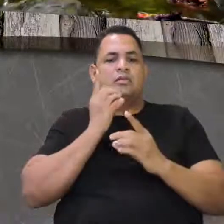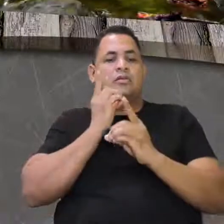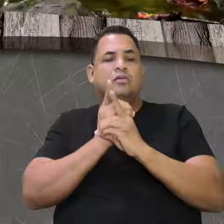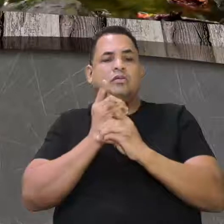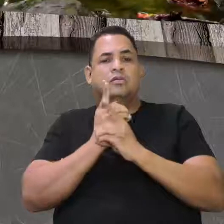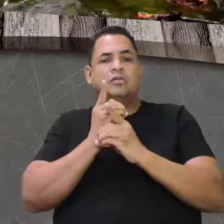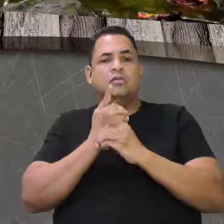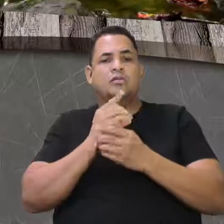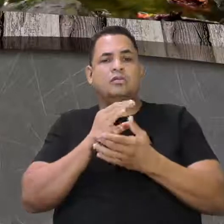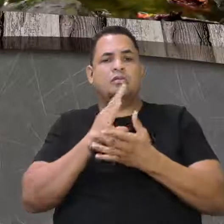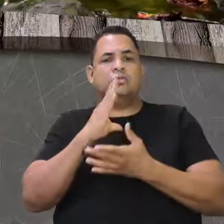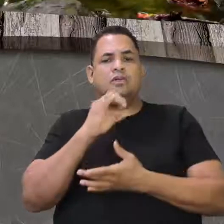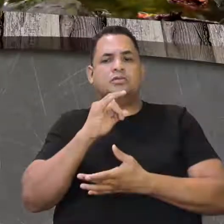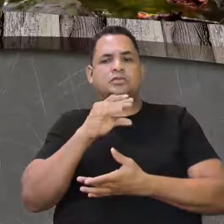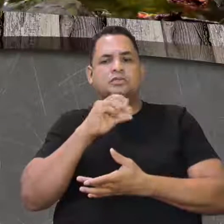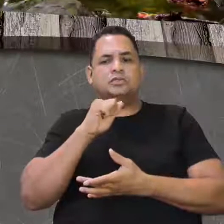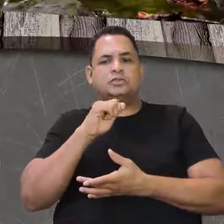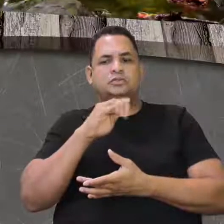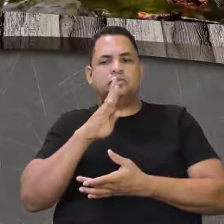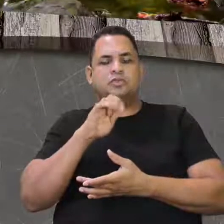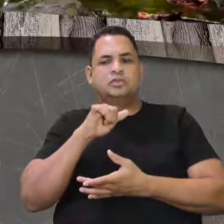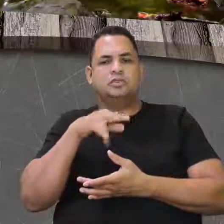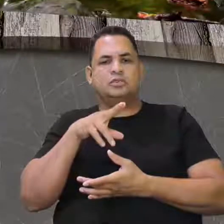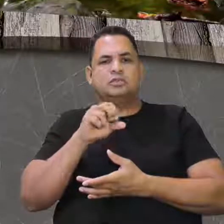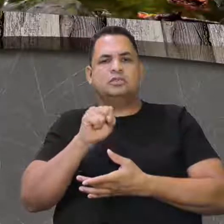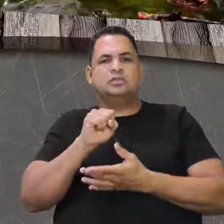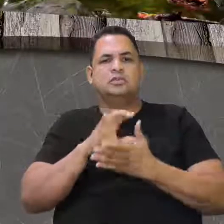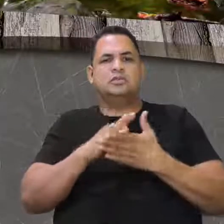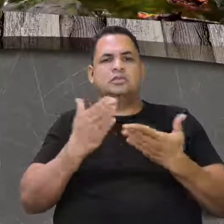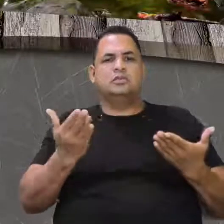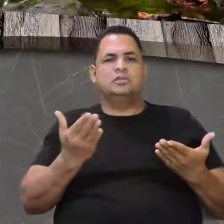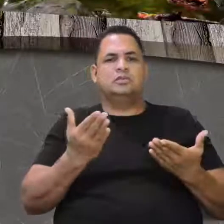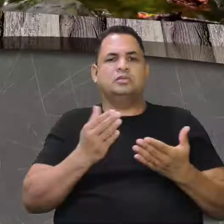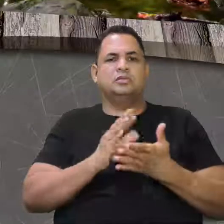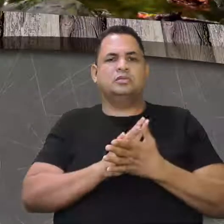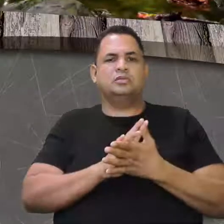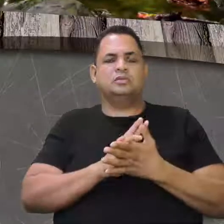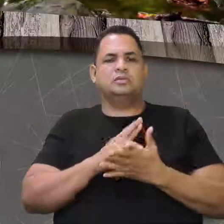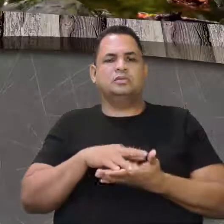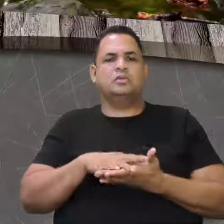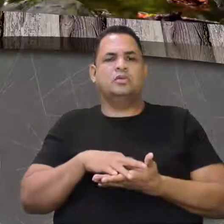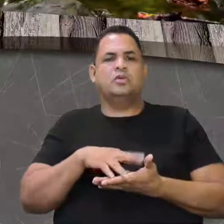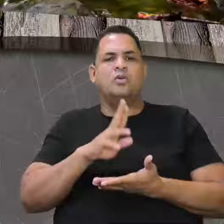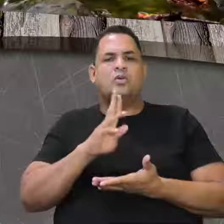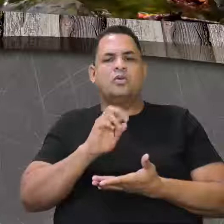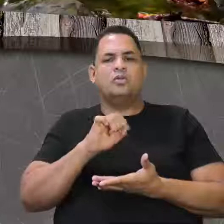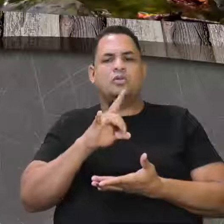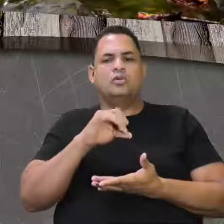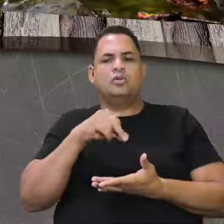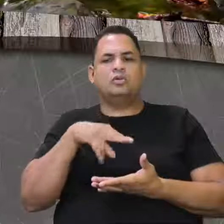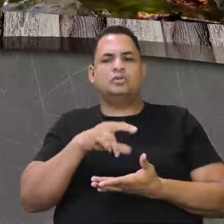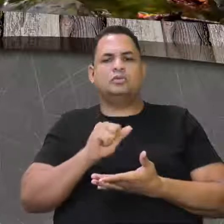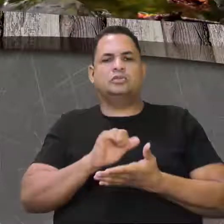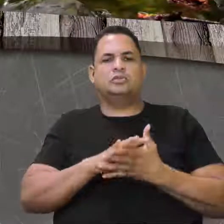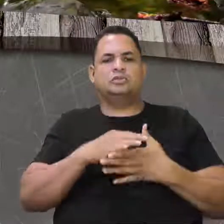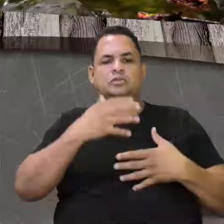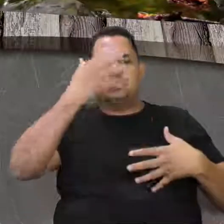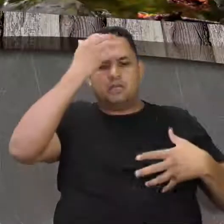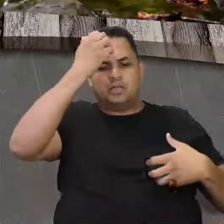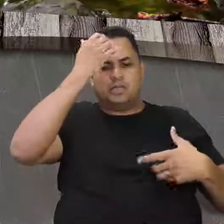descobertos o Calicebus bruneus, o rondônio, né? Primatas.